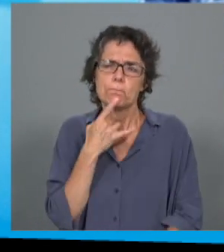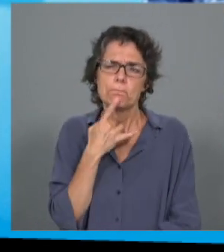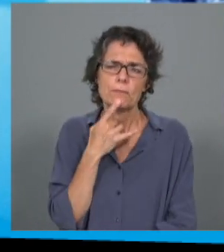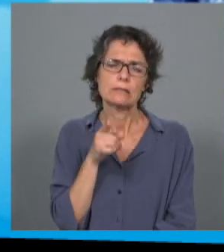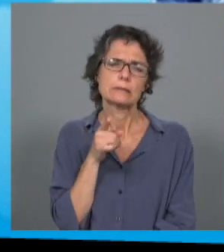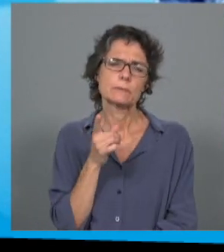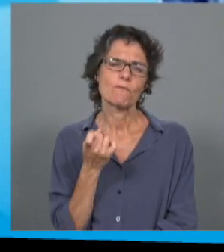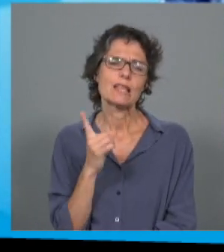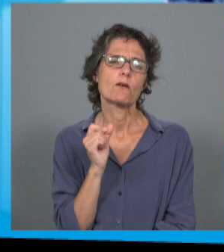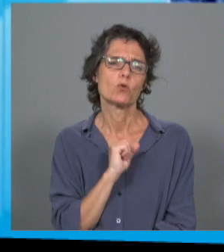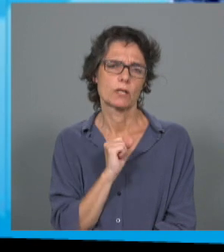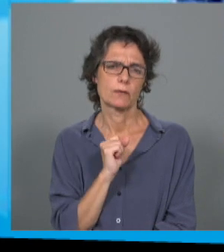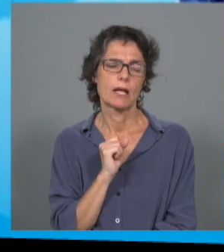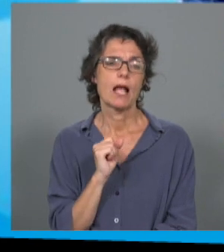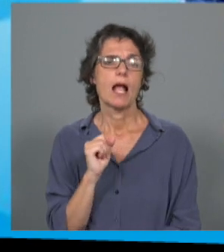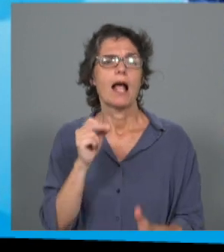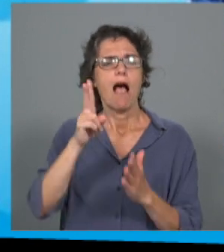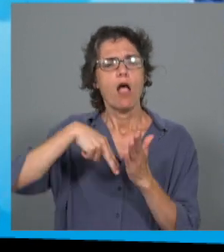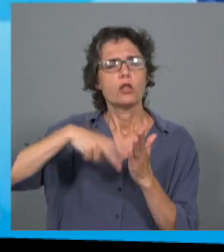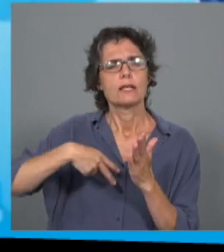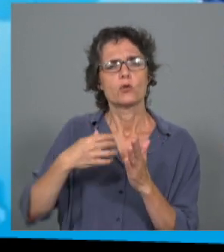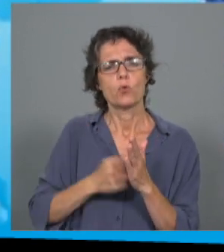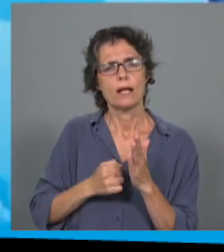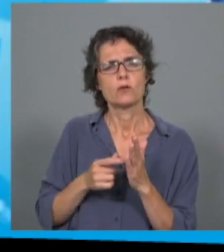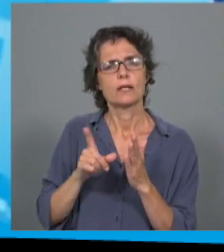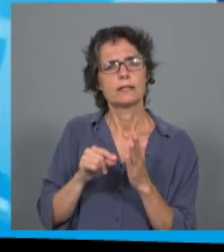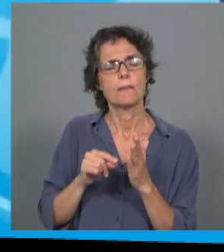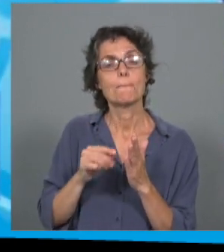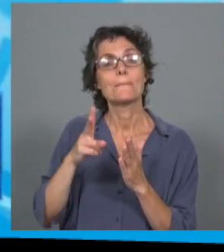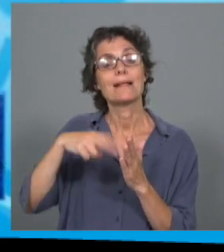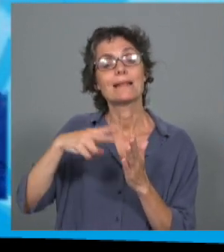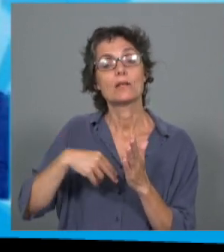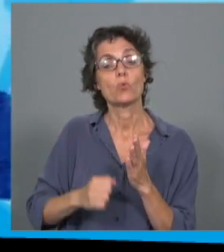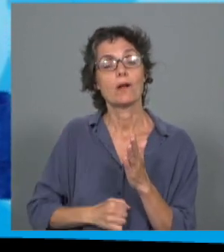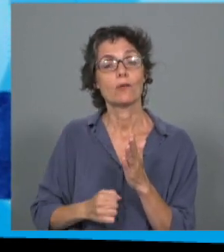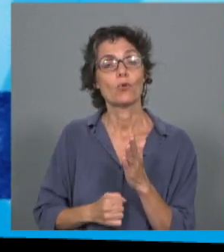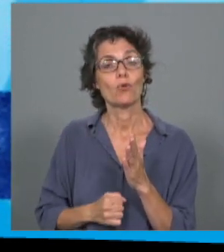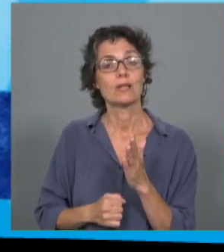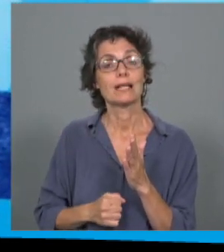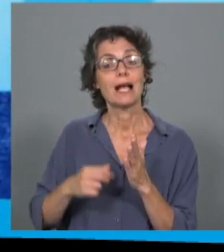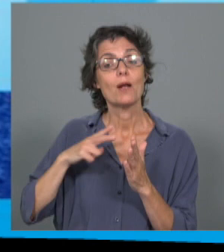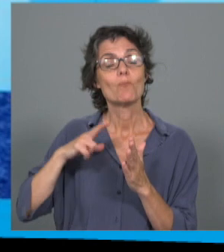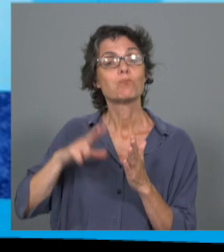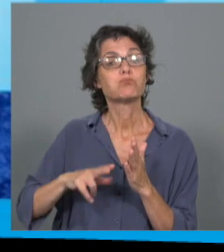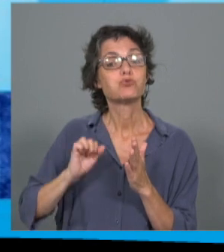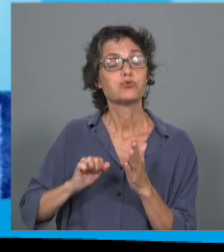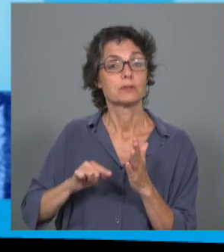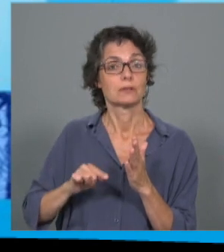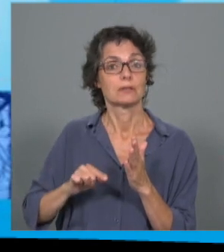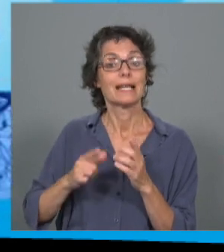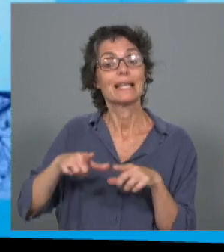não só na literatura católica em geral, mas de forma particular na literatura católica em Portugal, ou em